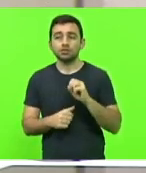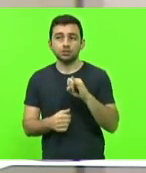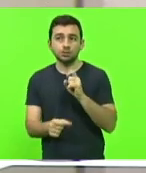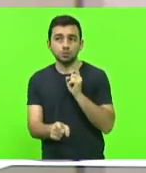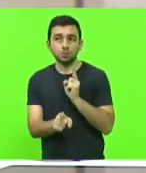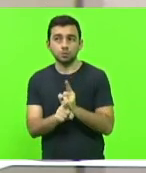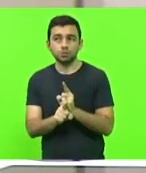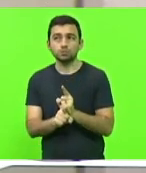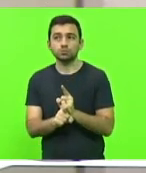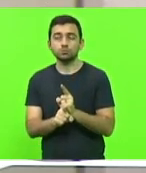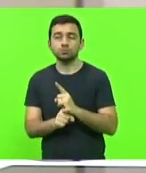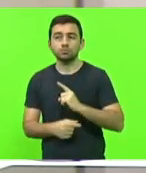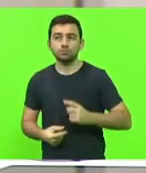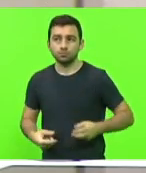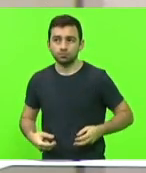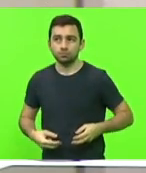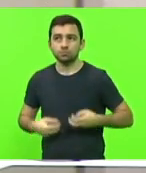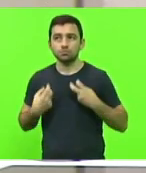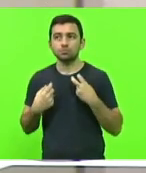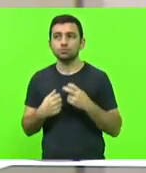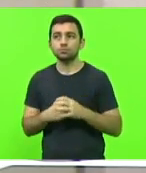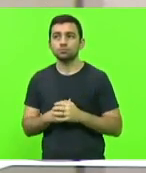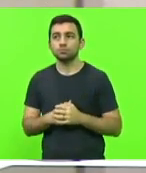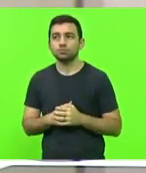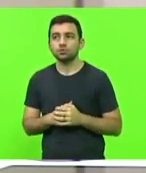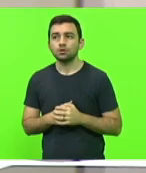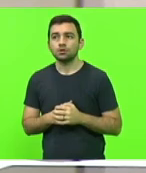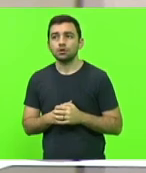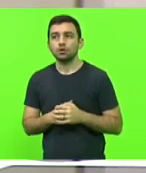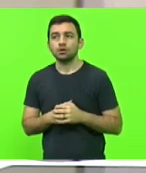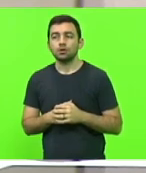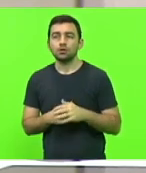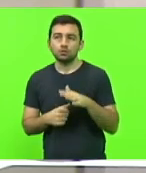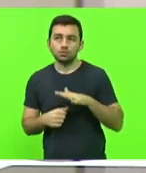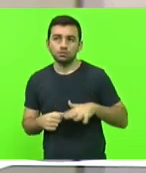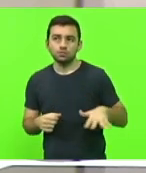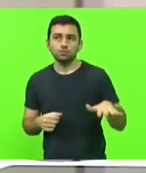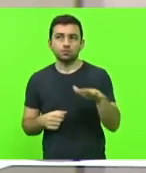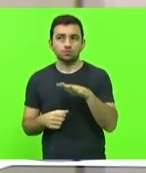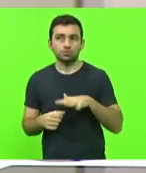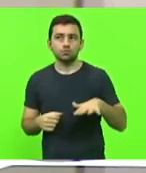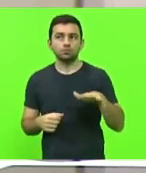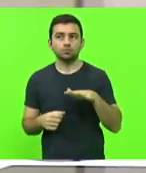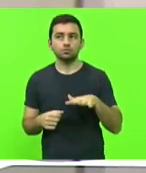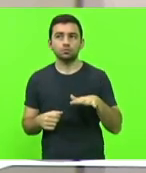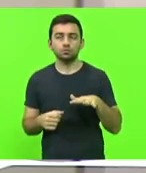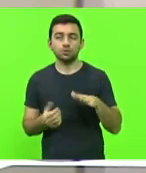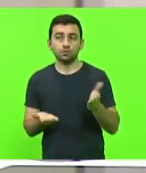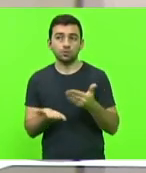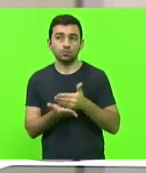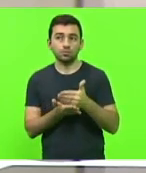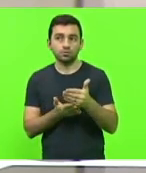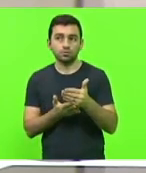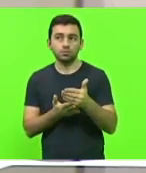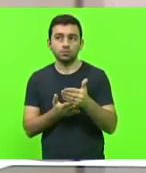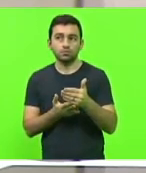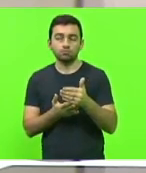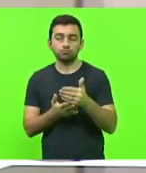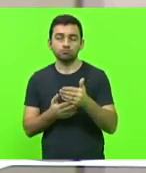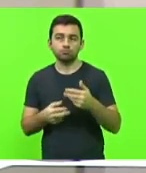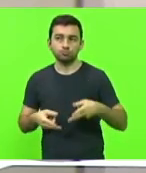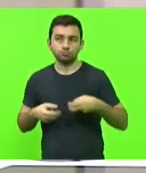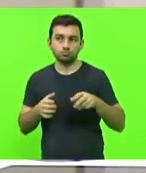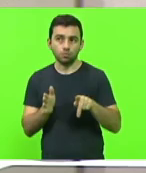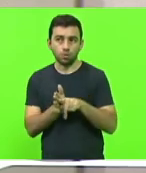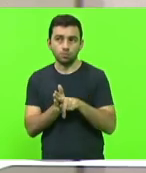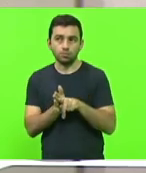diagnosticados com câncer na recém-inaugurada área de oncologia. Em